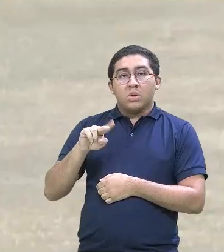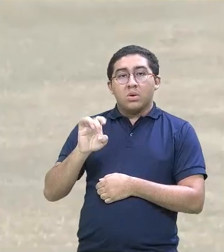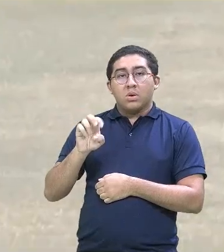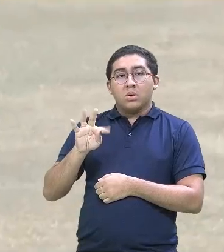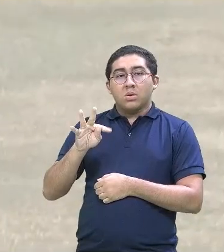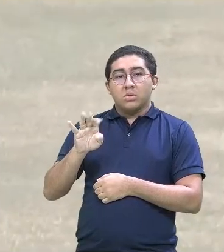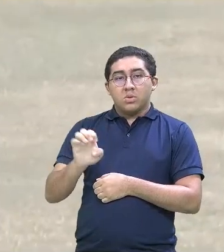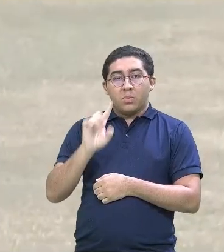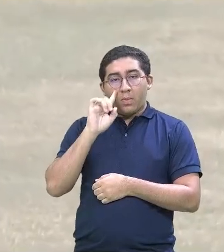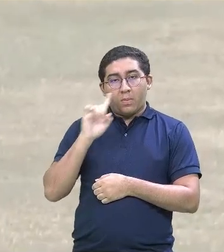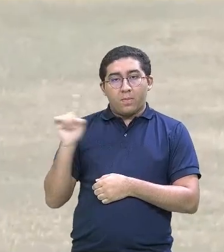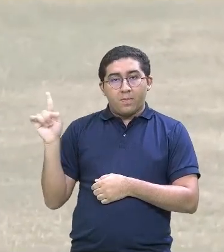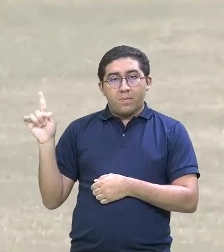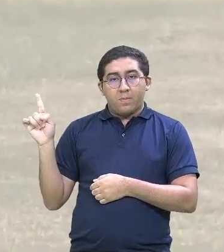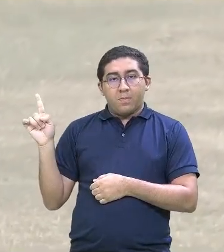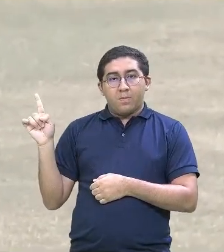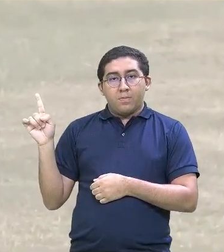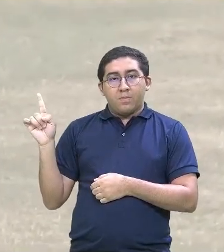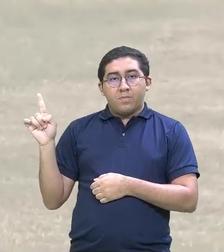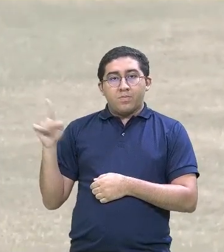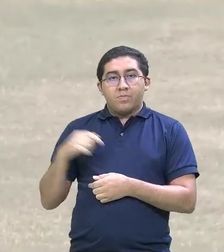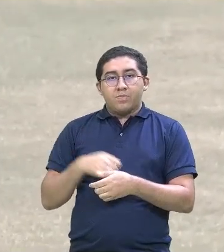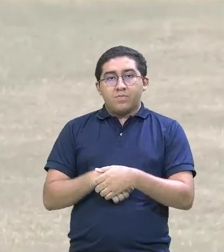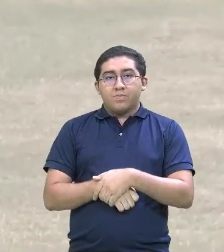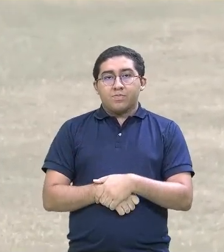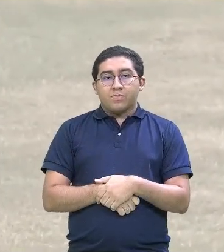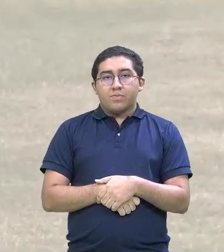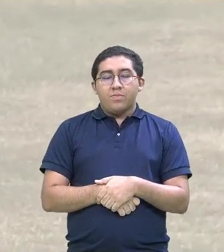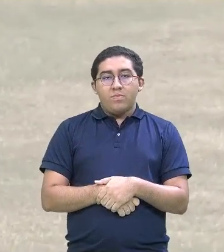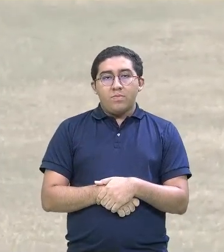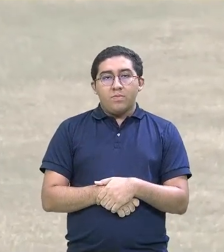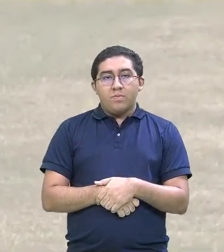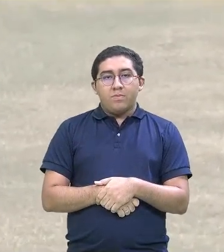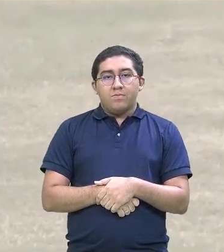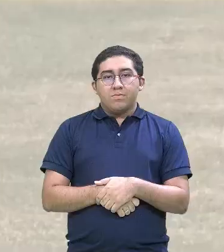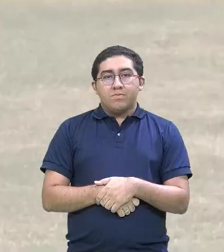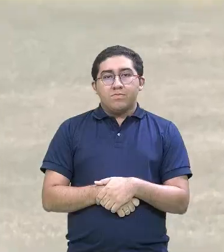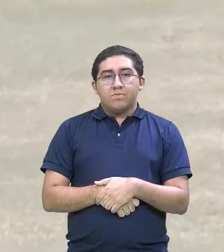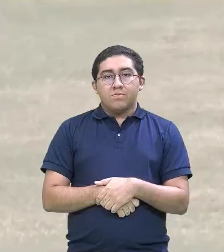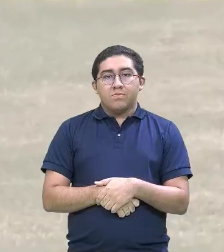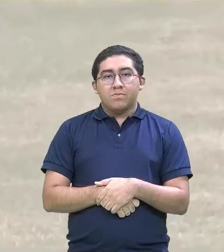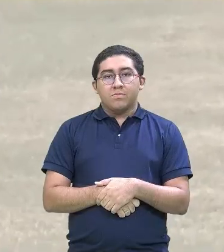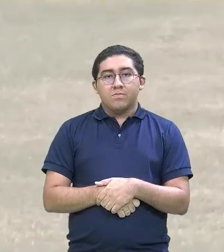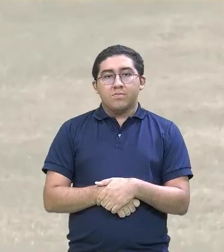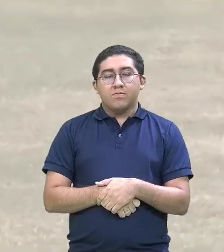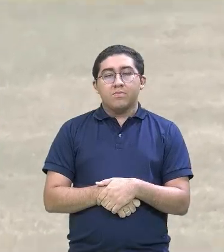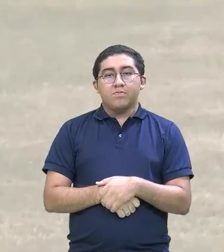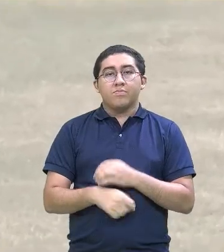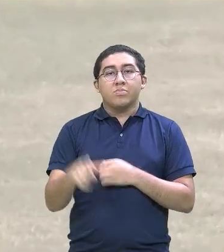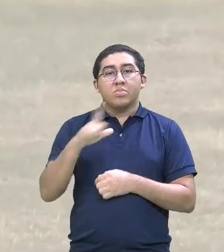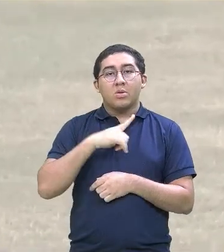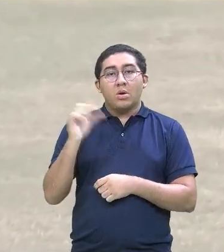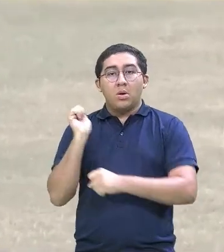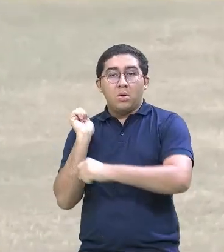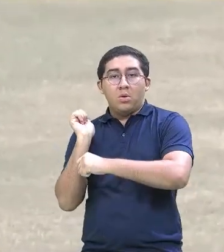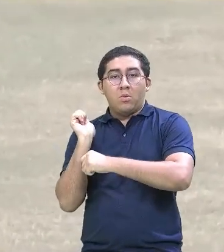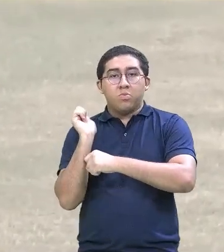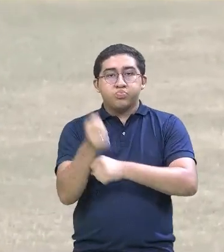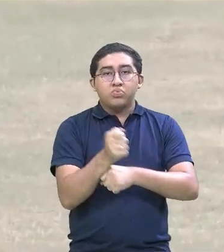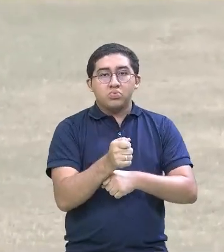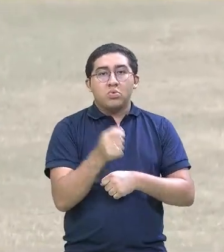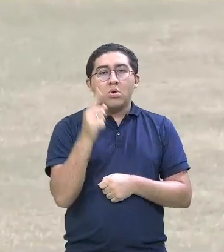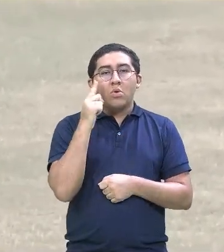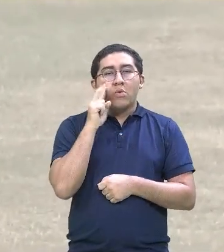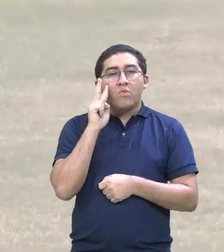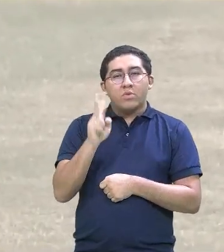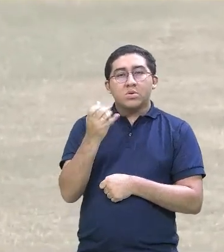cricket, vejam só, rebatedores e os lançadores, né? Os lançadores tentam jogar a bola na